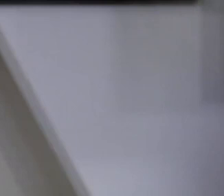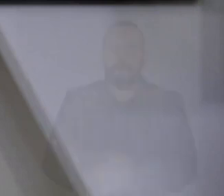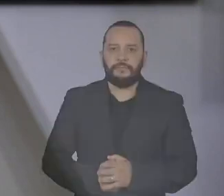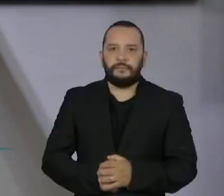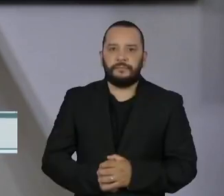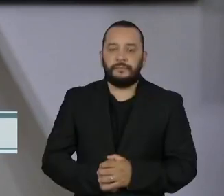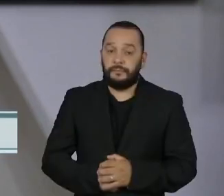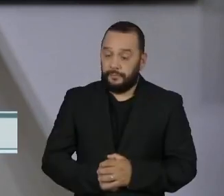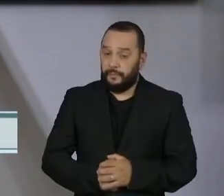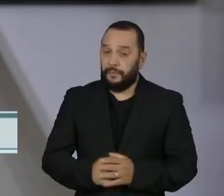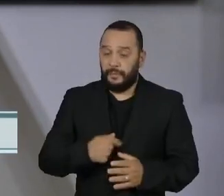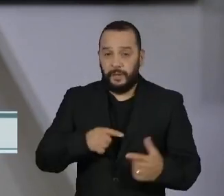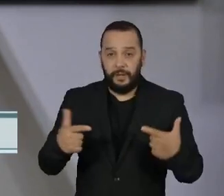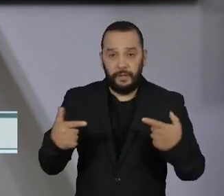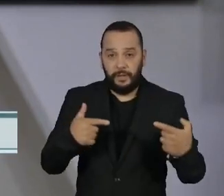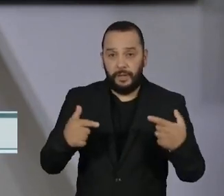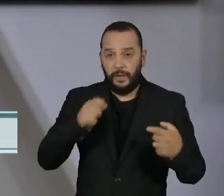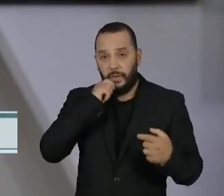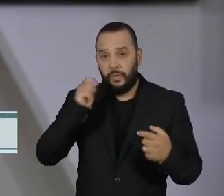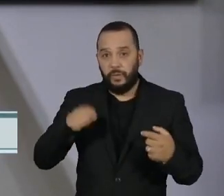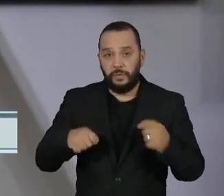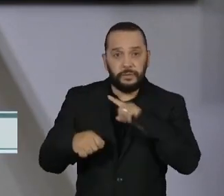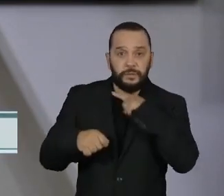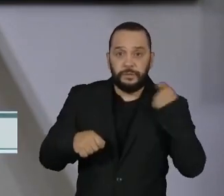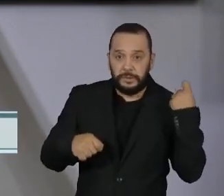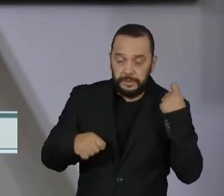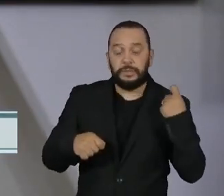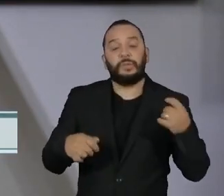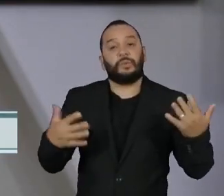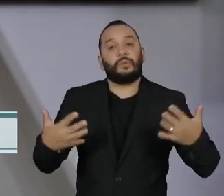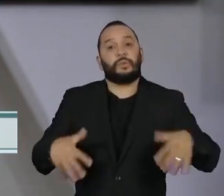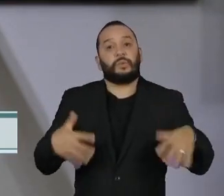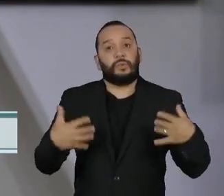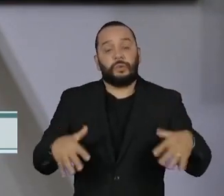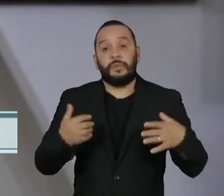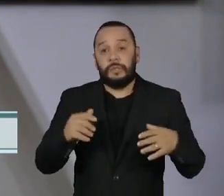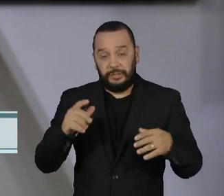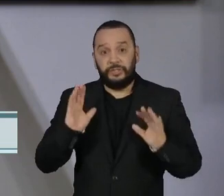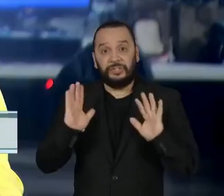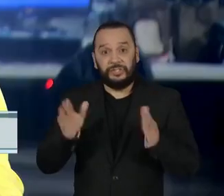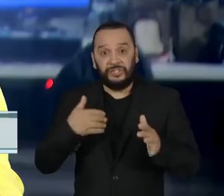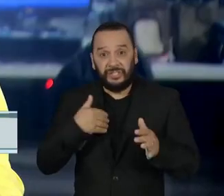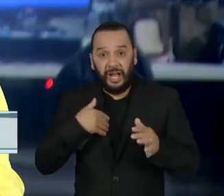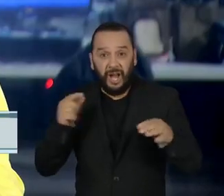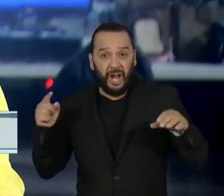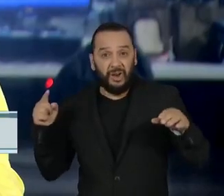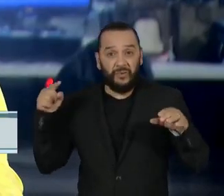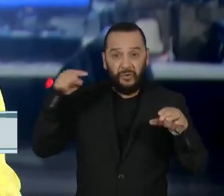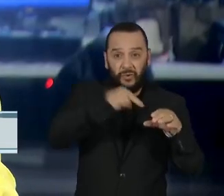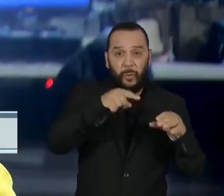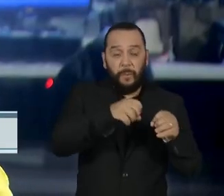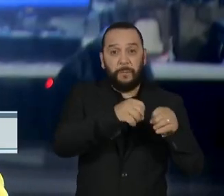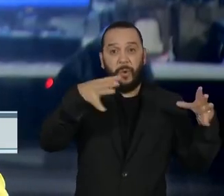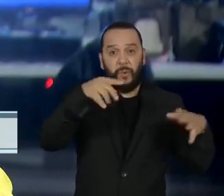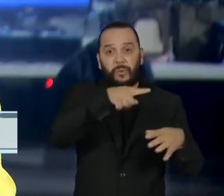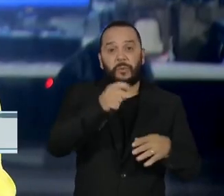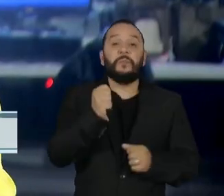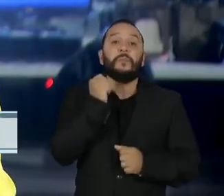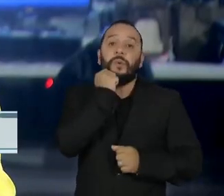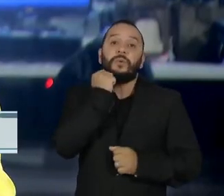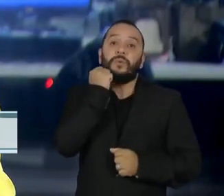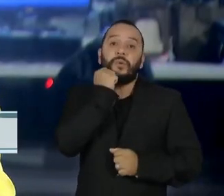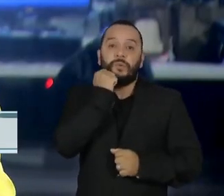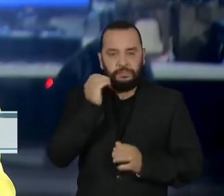o conflito entre Russos e ucranianos chega cada vez mais perto da população de Moscou ataques com drones